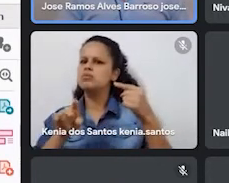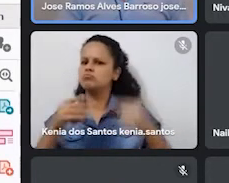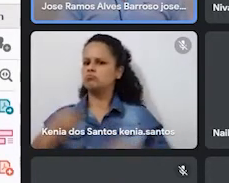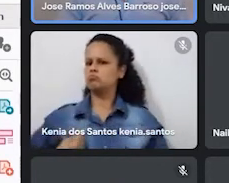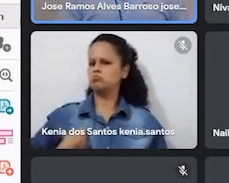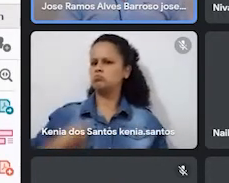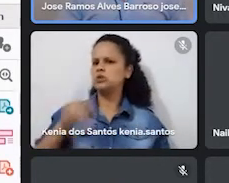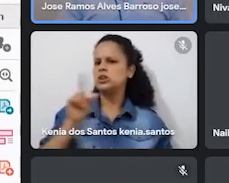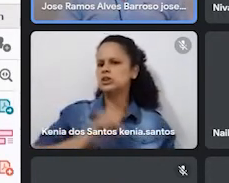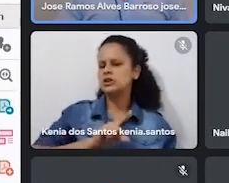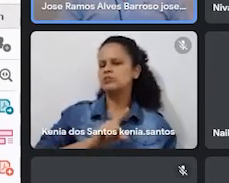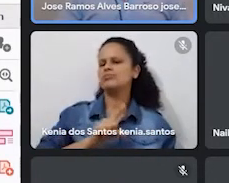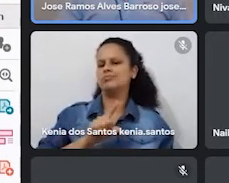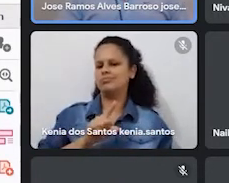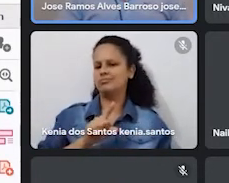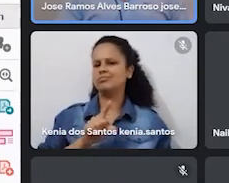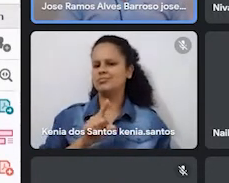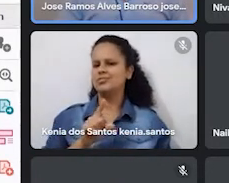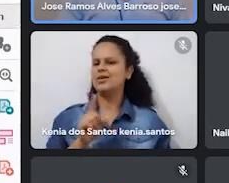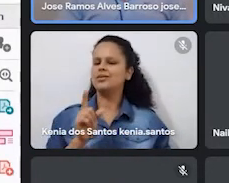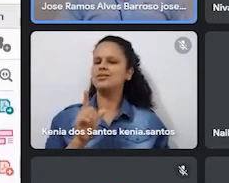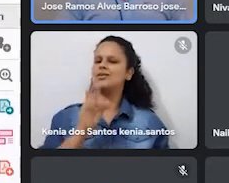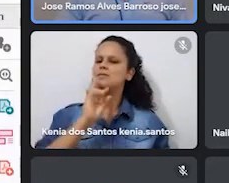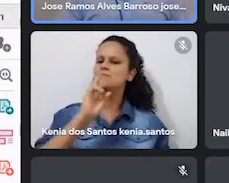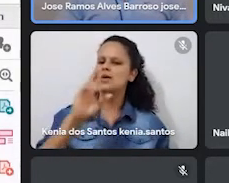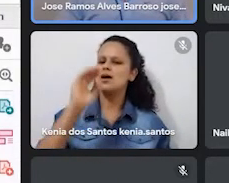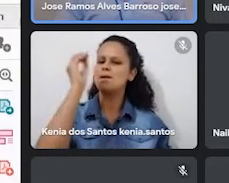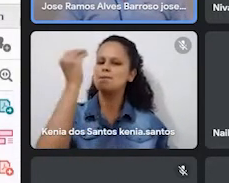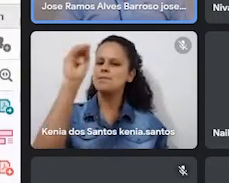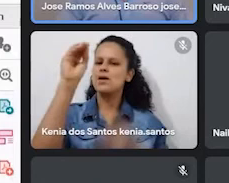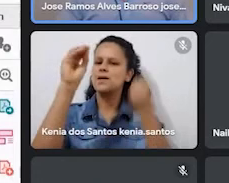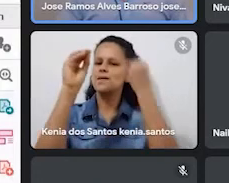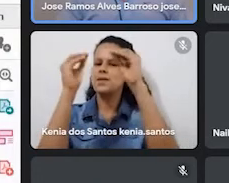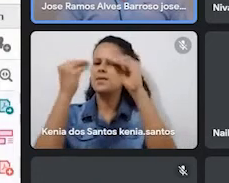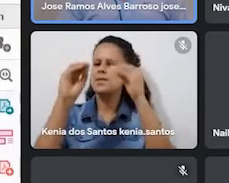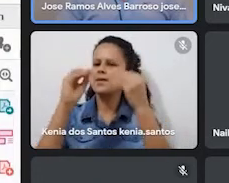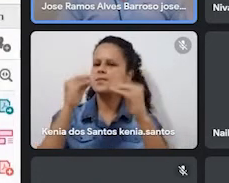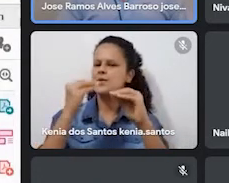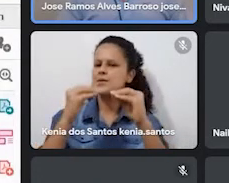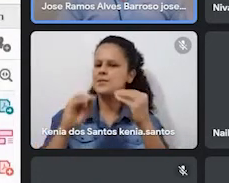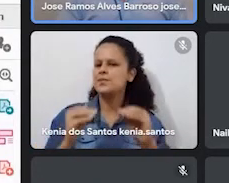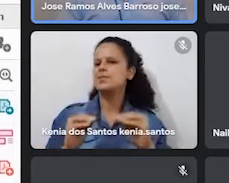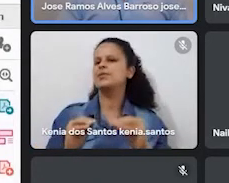Aplica? Não aplica? Ocorrência de curto-circuito.